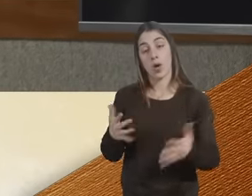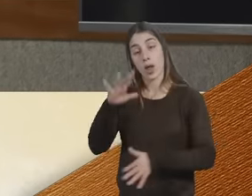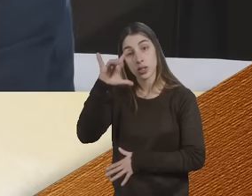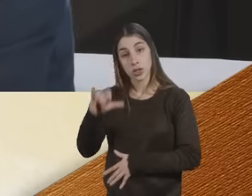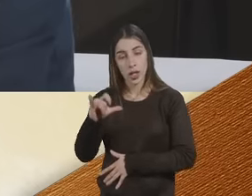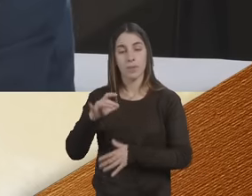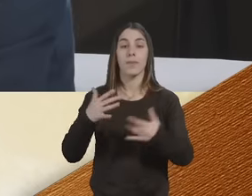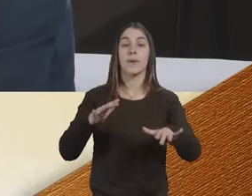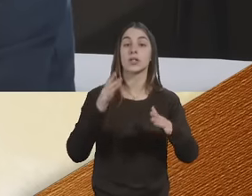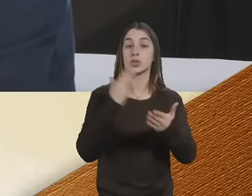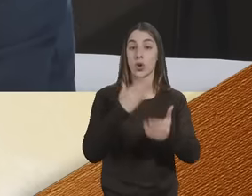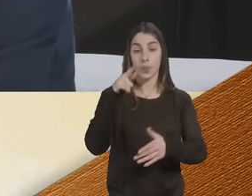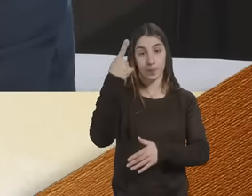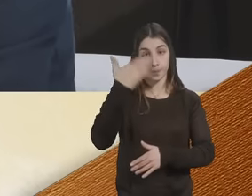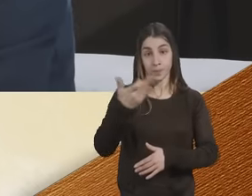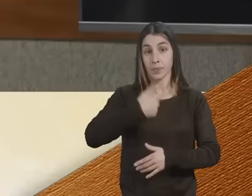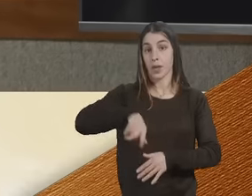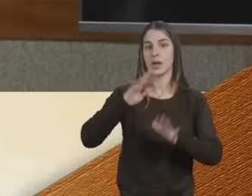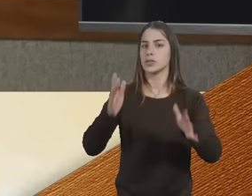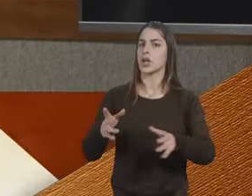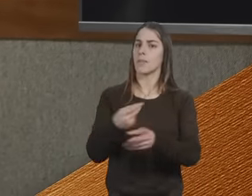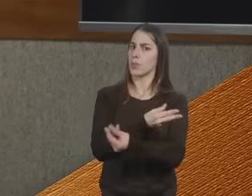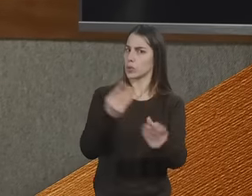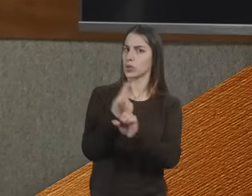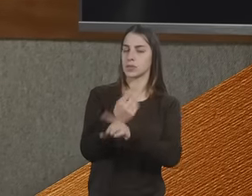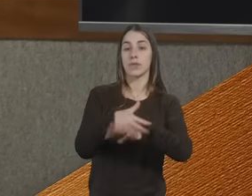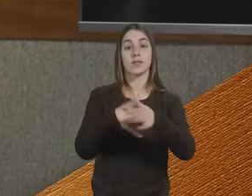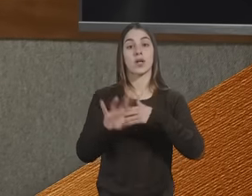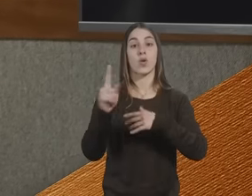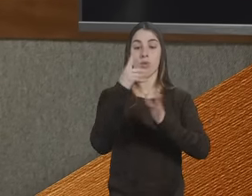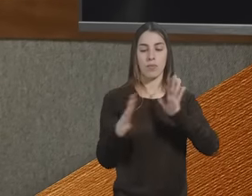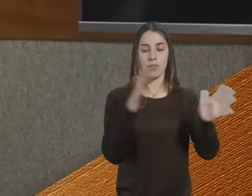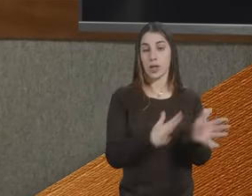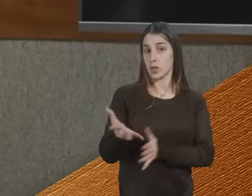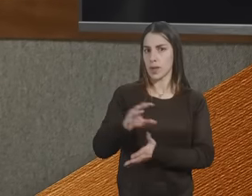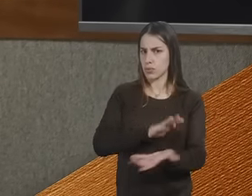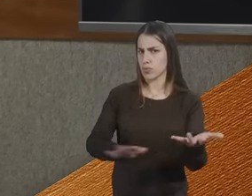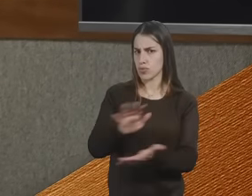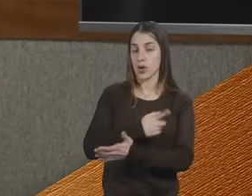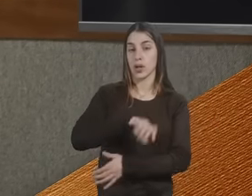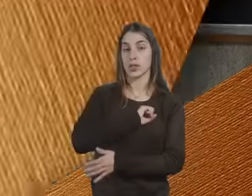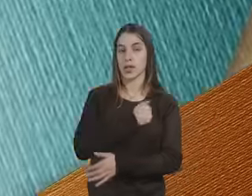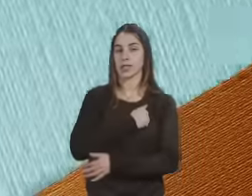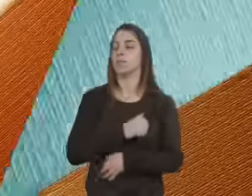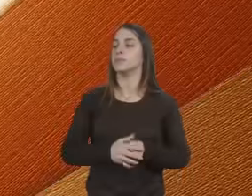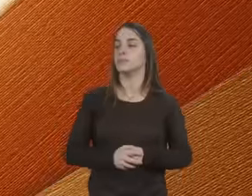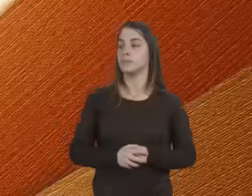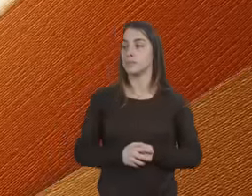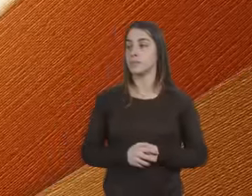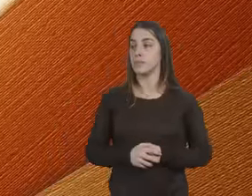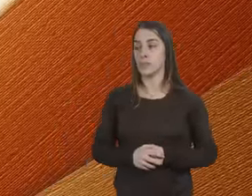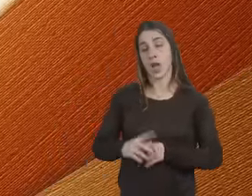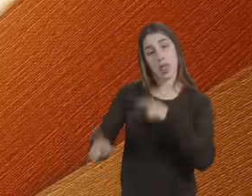E ainda só passou uma semana e já temos pano para mangas. Vamos passar então para um dos momentos mais tensos da nossa casa. Sim.